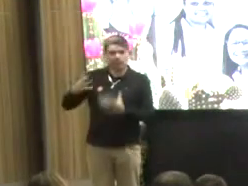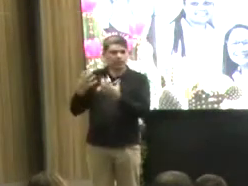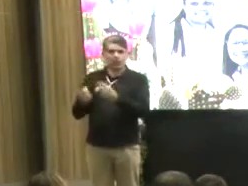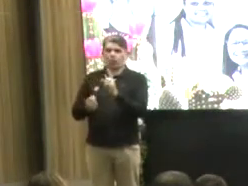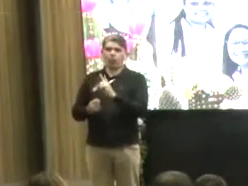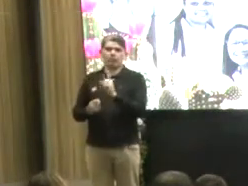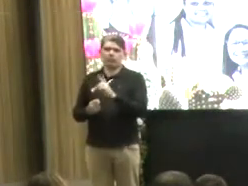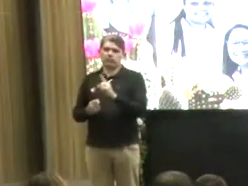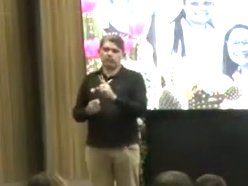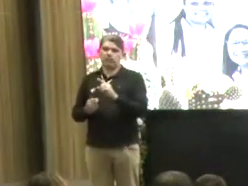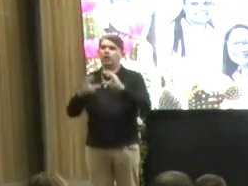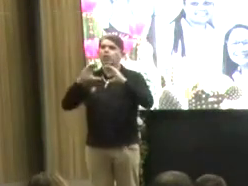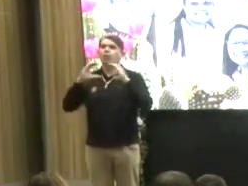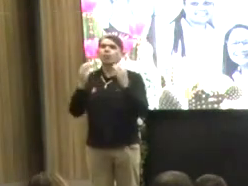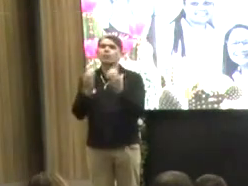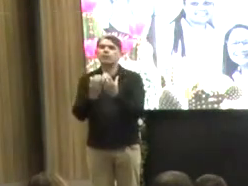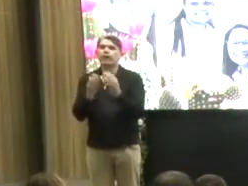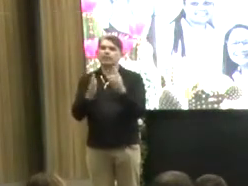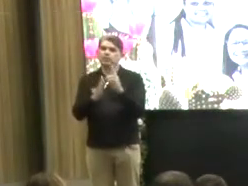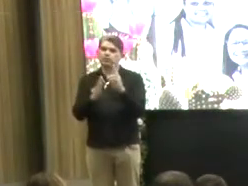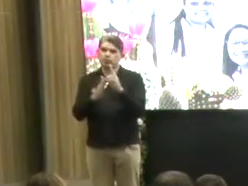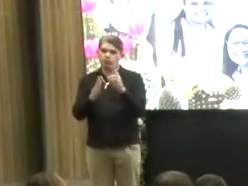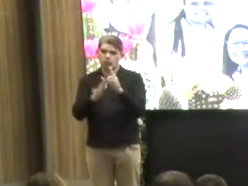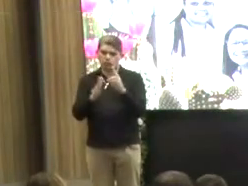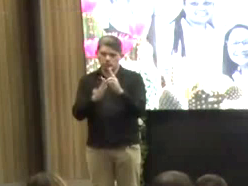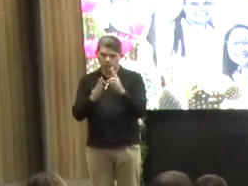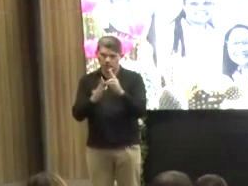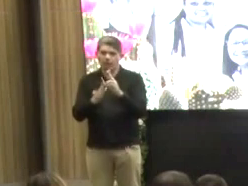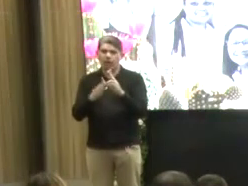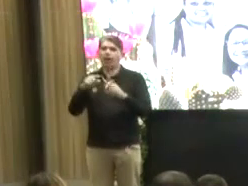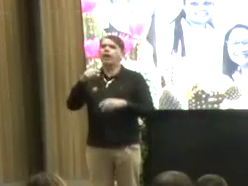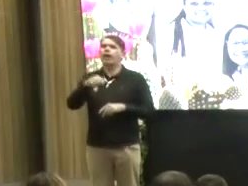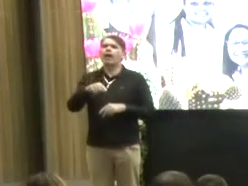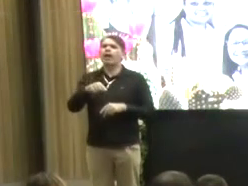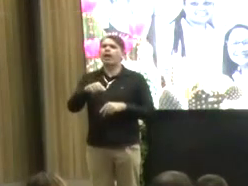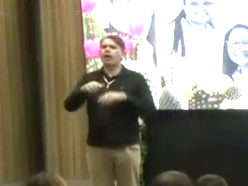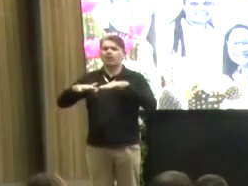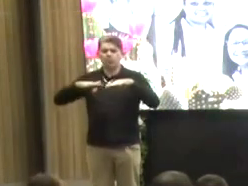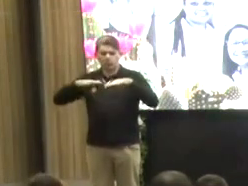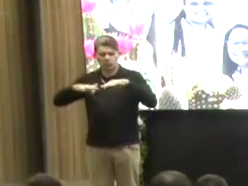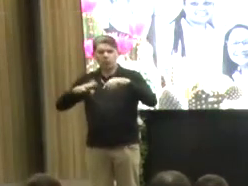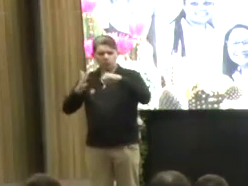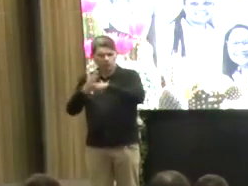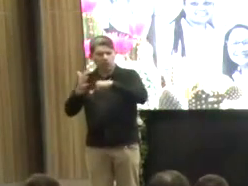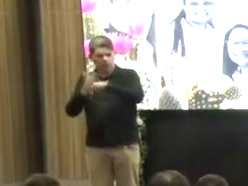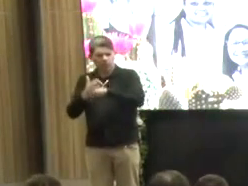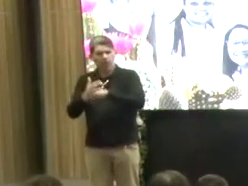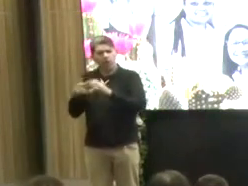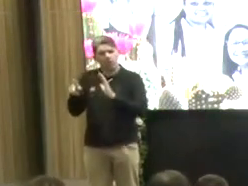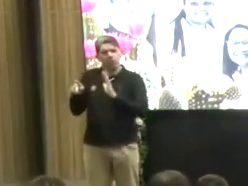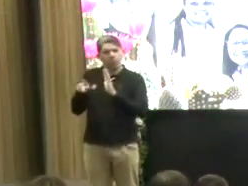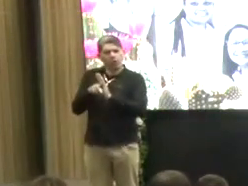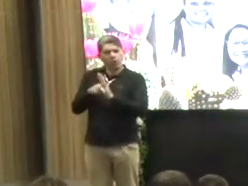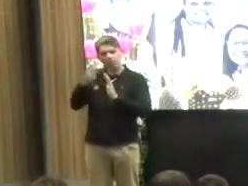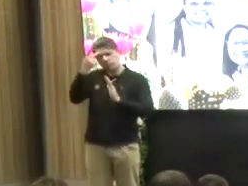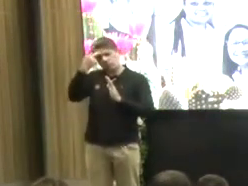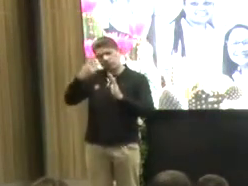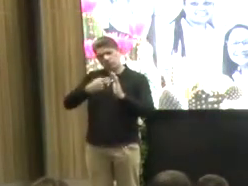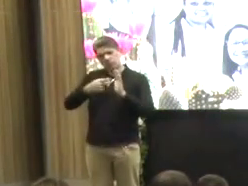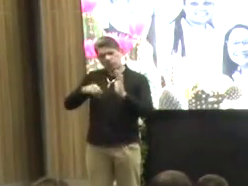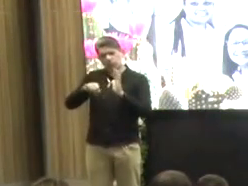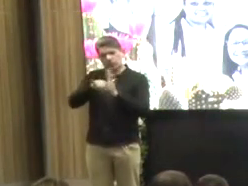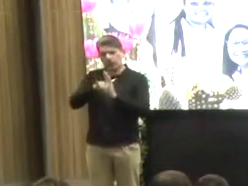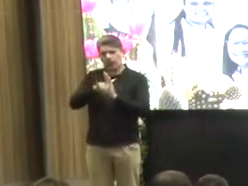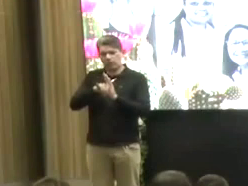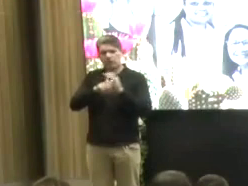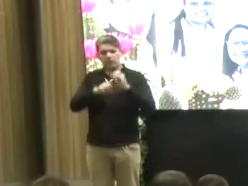uma comunidade indígena, né, que reivindica modos próprios de aprender, de ensinar nos seus próprios